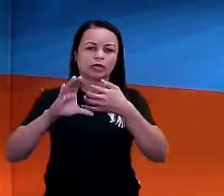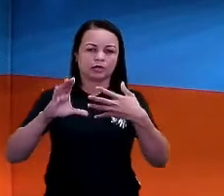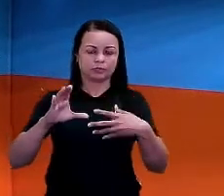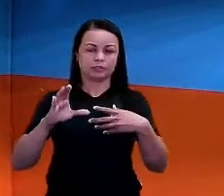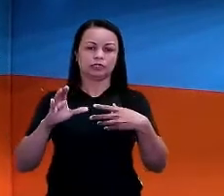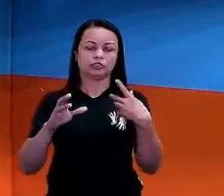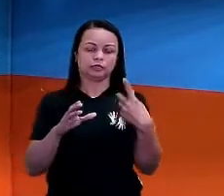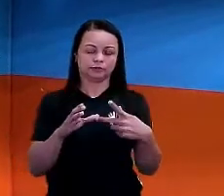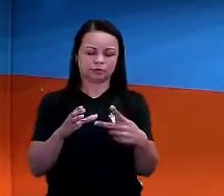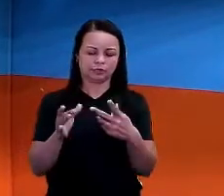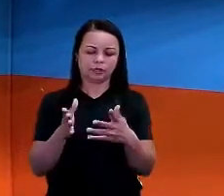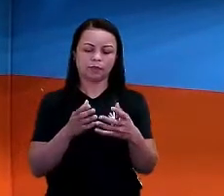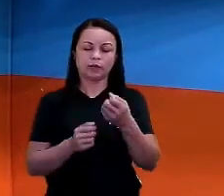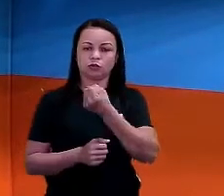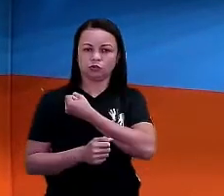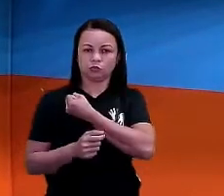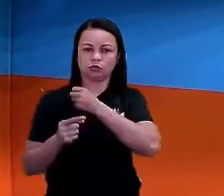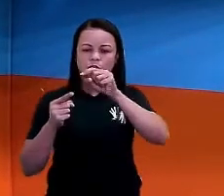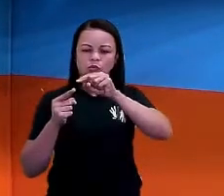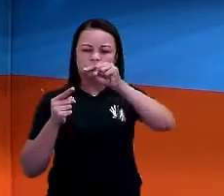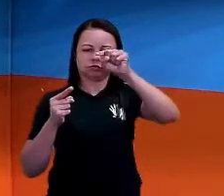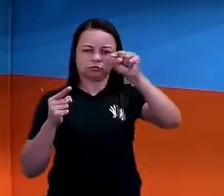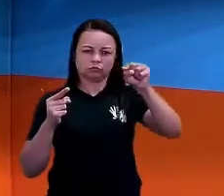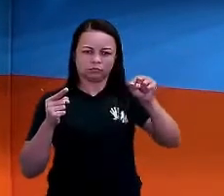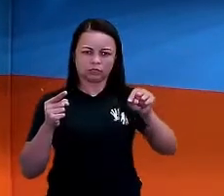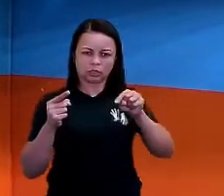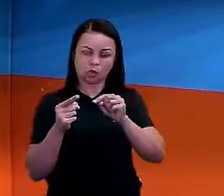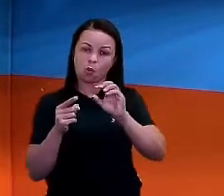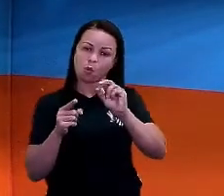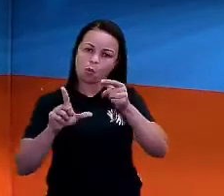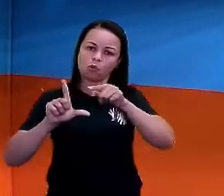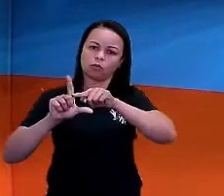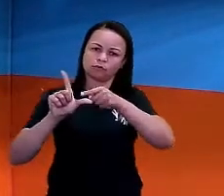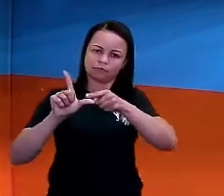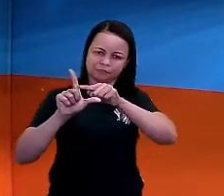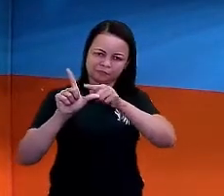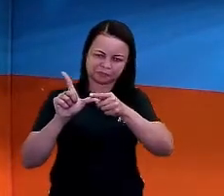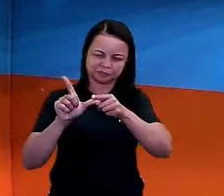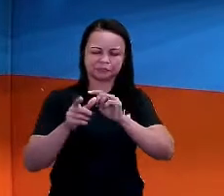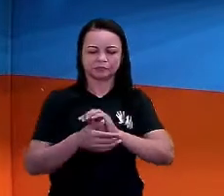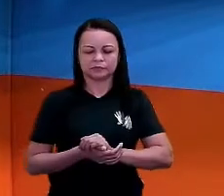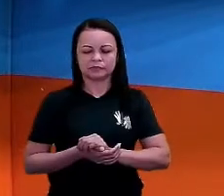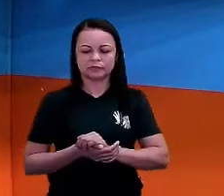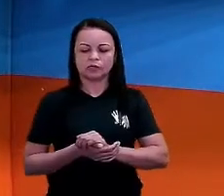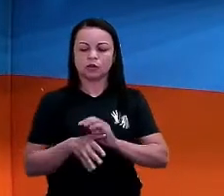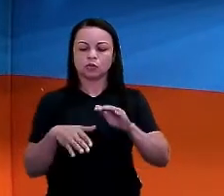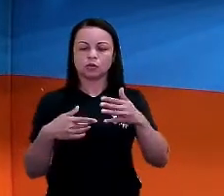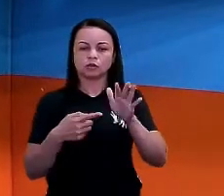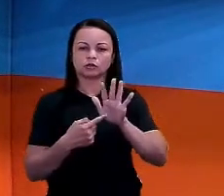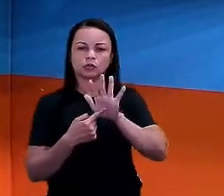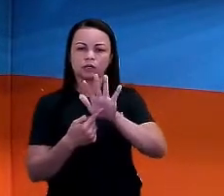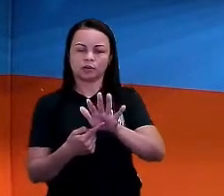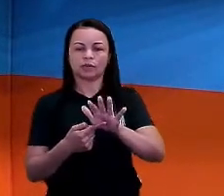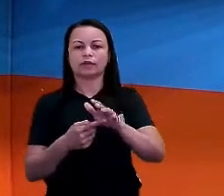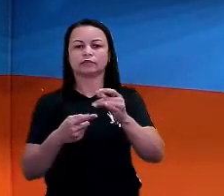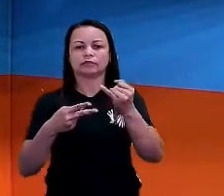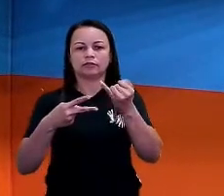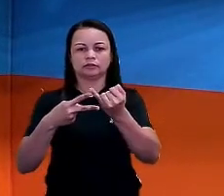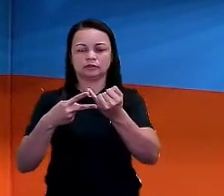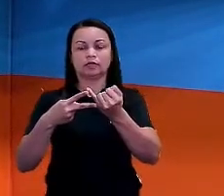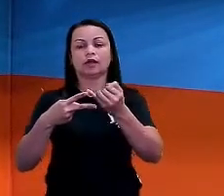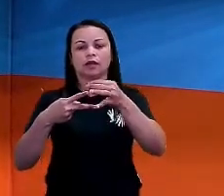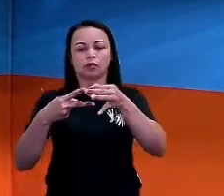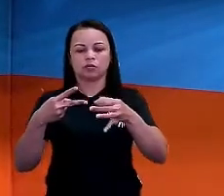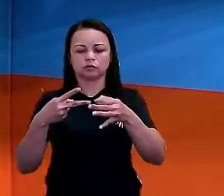seja, pelo número de lados ou de ângulos. Quando um polígono apresenta todos os lados congruentes